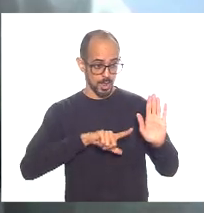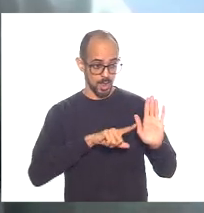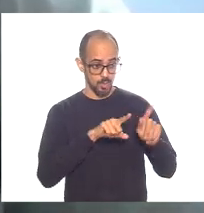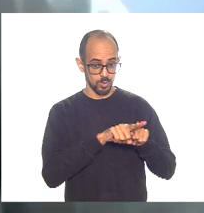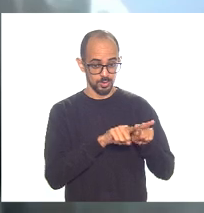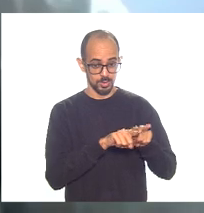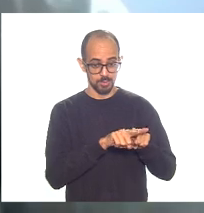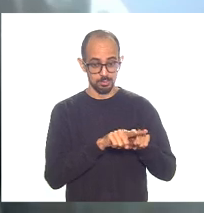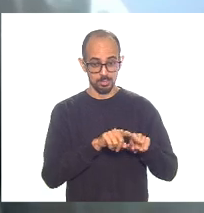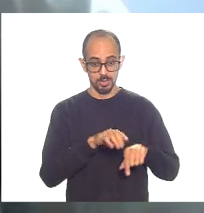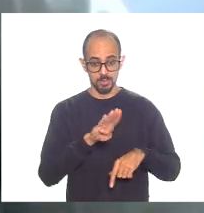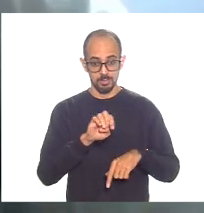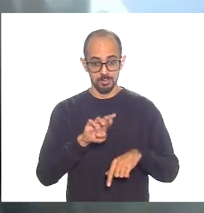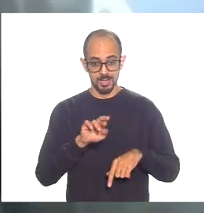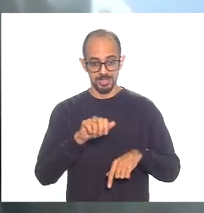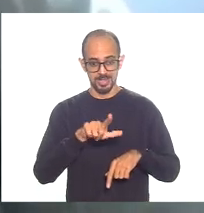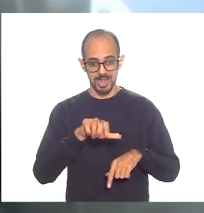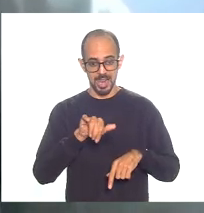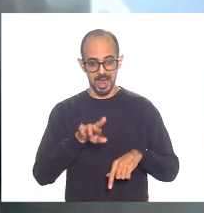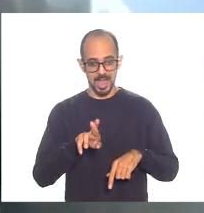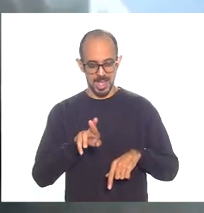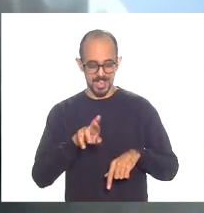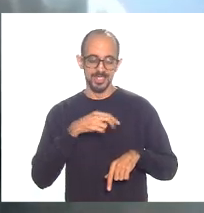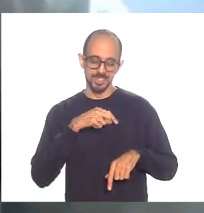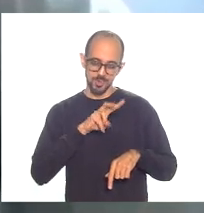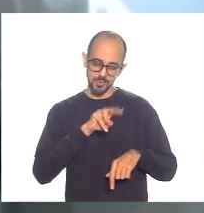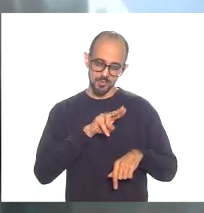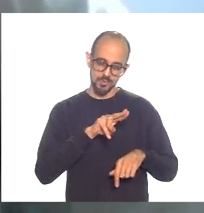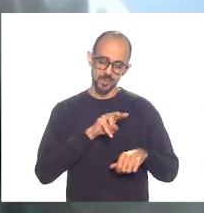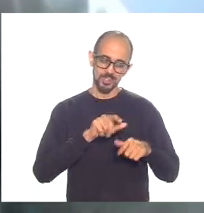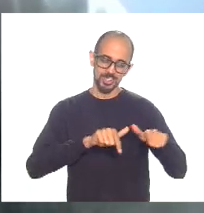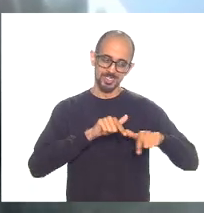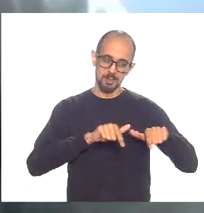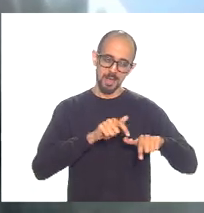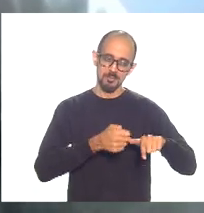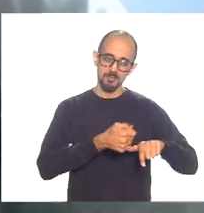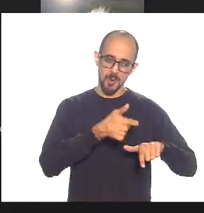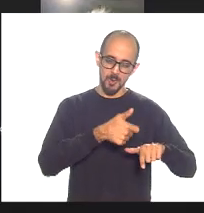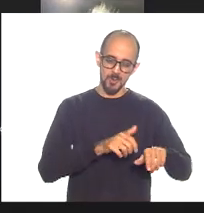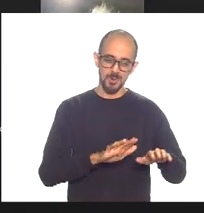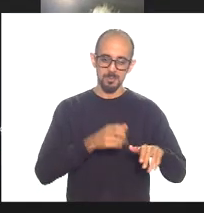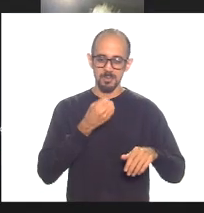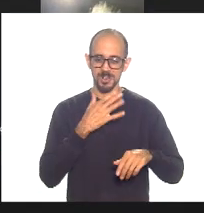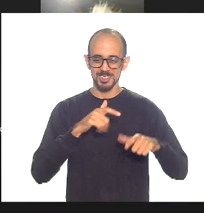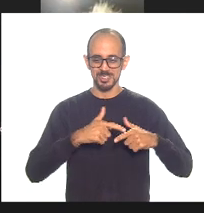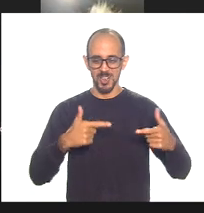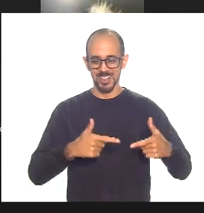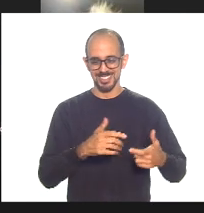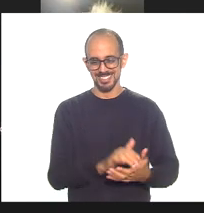que eu pretendo me comportar muito bem, dá pouco trabalho. Boa sorte, Rodrigo Bacelar.